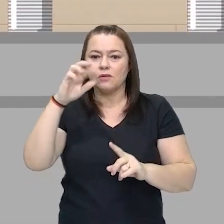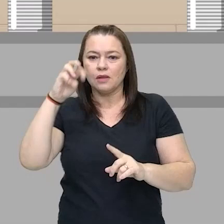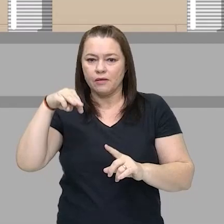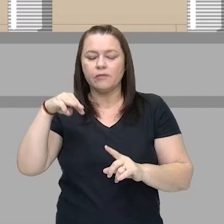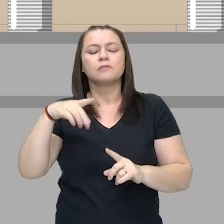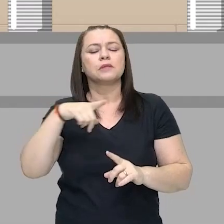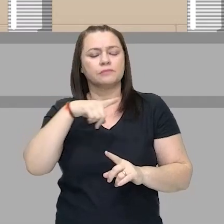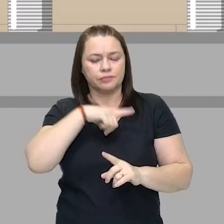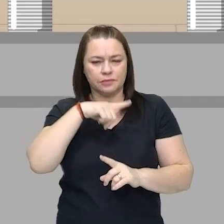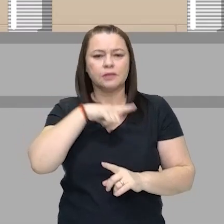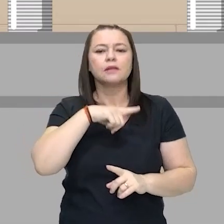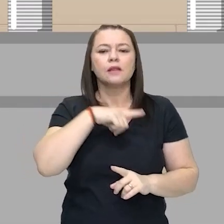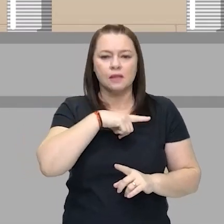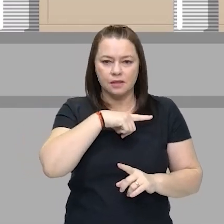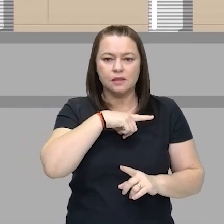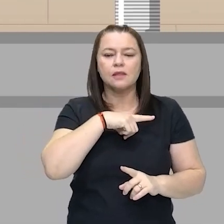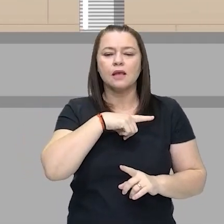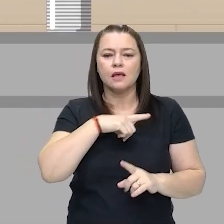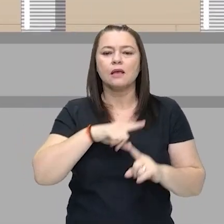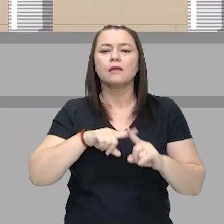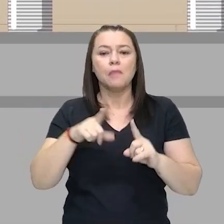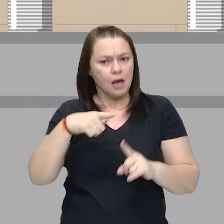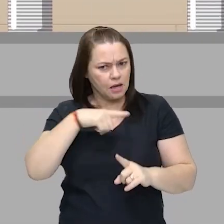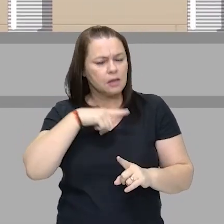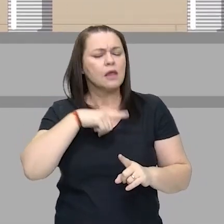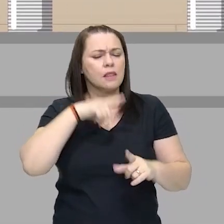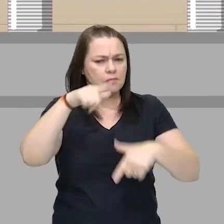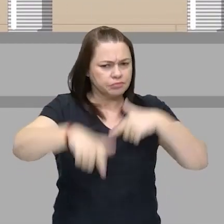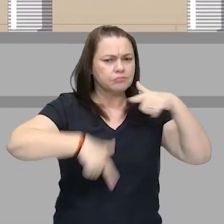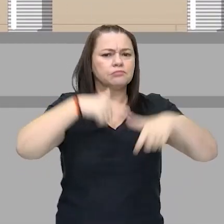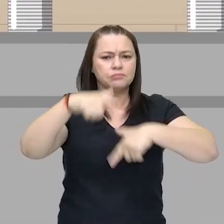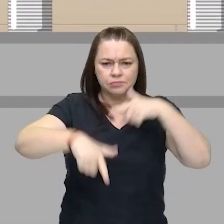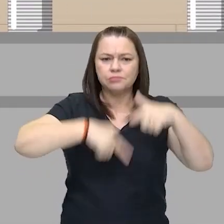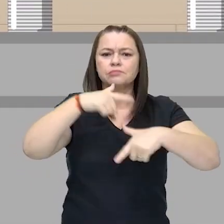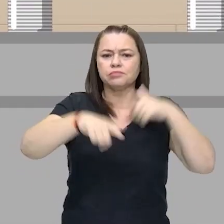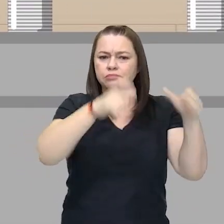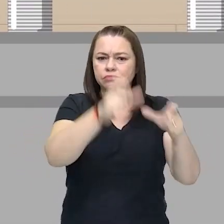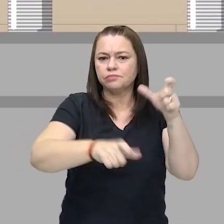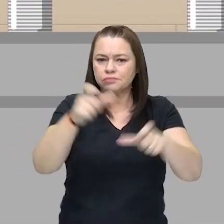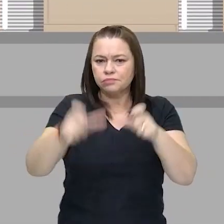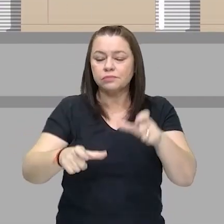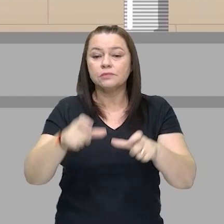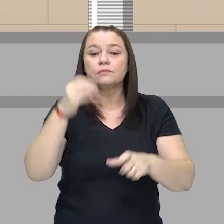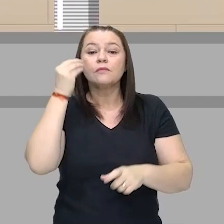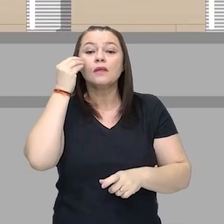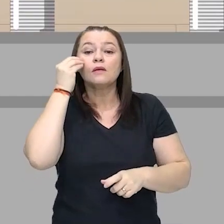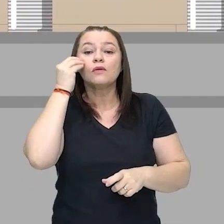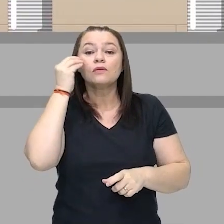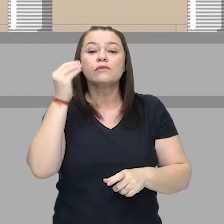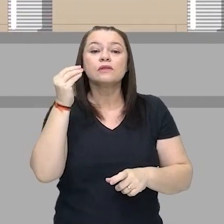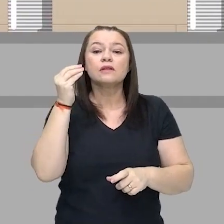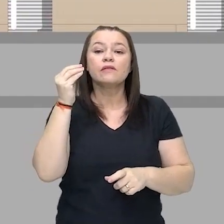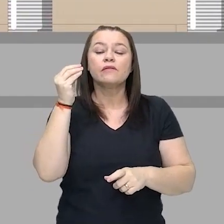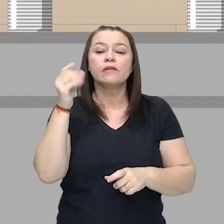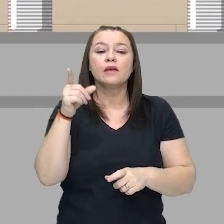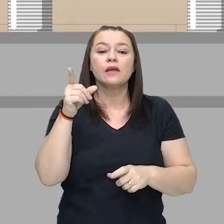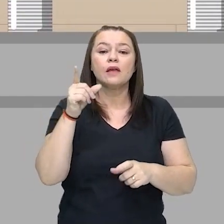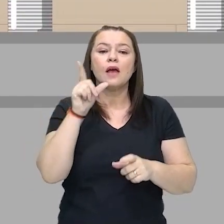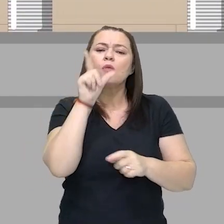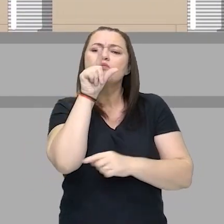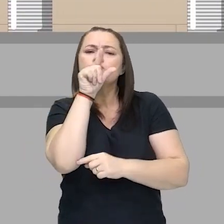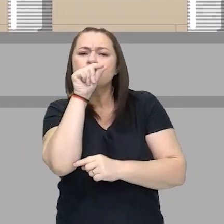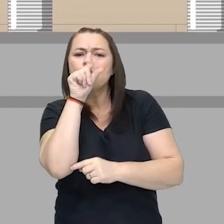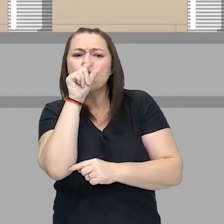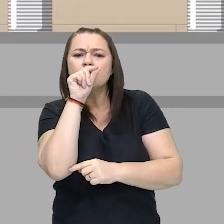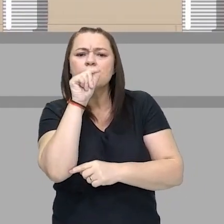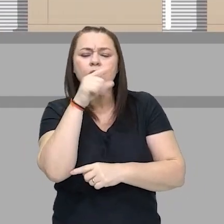existe e existe dando vários empregos. Tem aquele selo especial, toda vez que você vê aquele passarinho escrito embaixo, Polo Industrial de